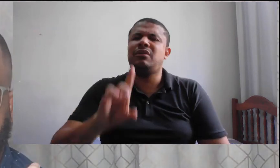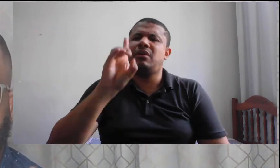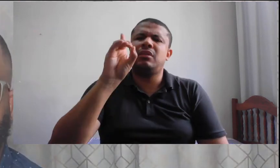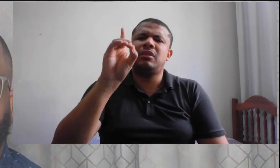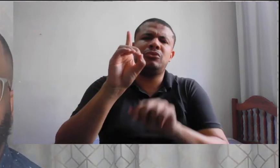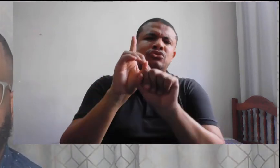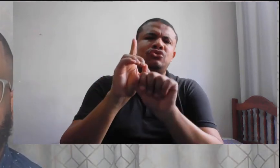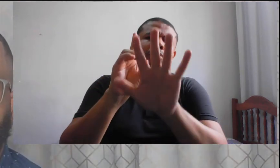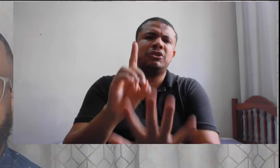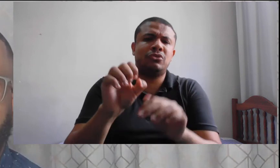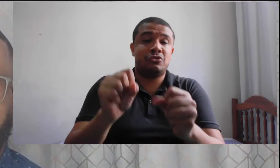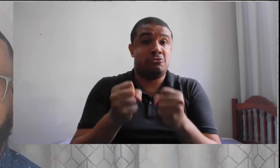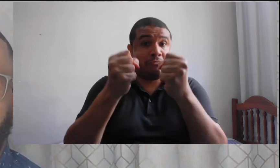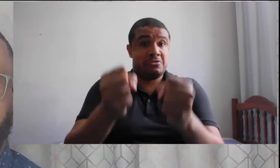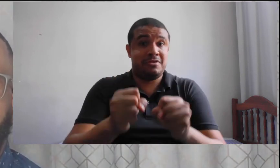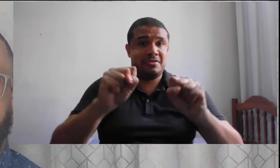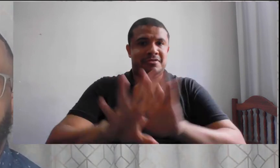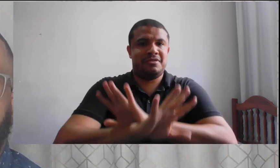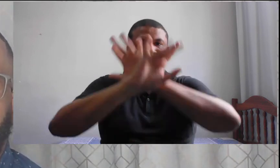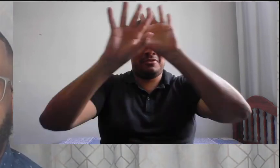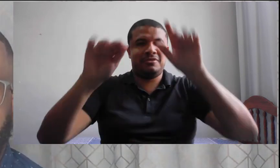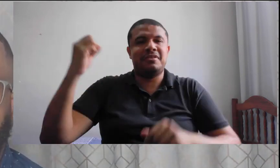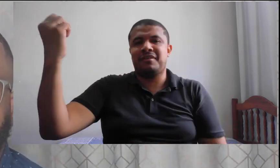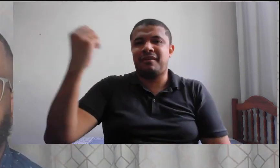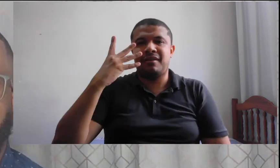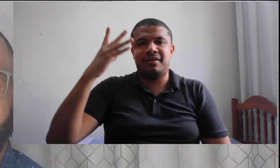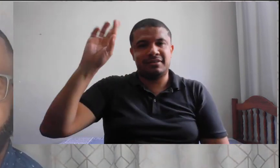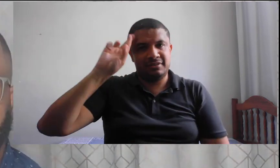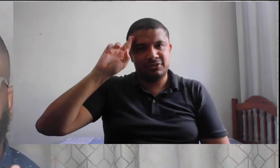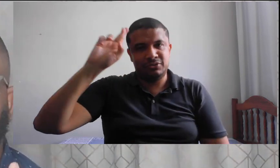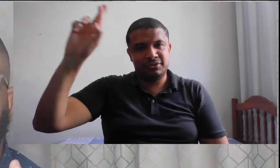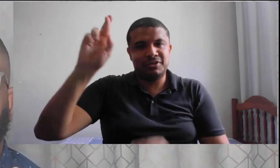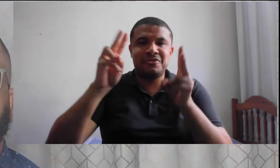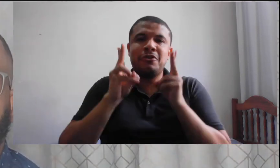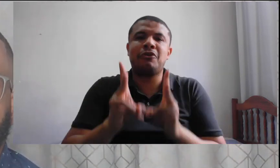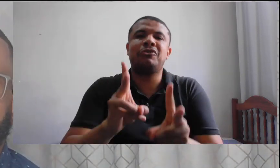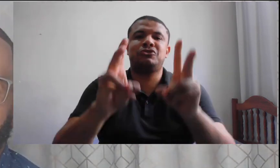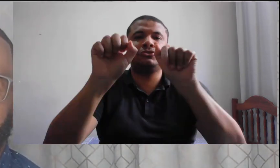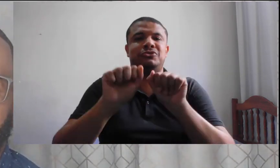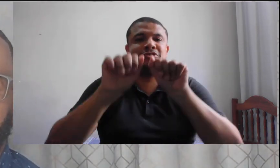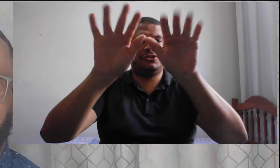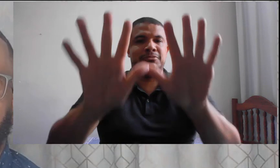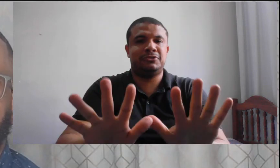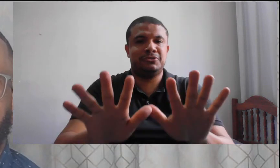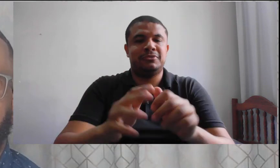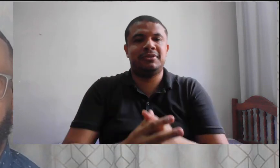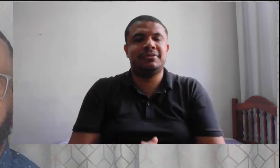Deus te abençoe com poder e glória. Que a graça do Senhor continue sobre ti.